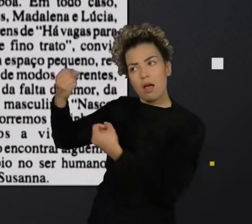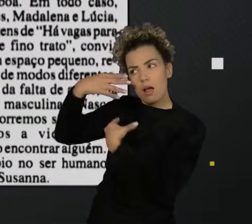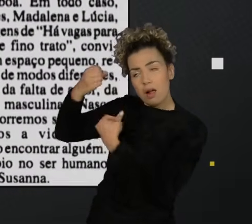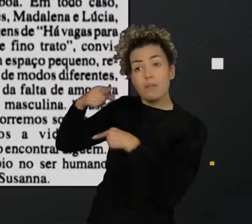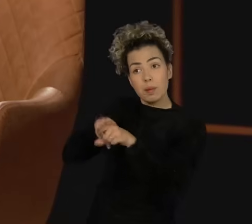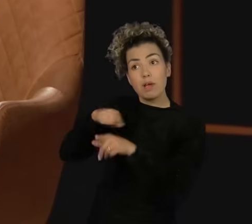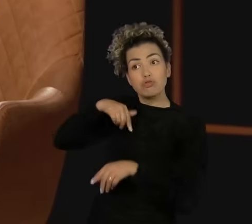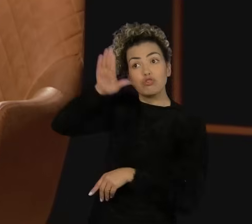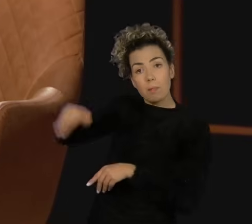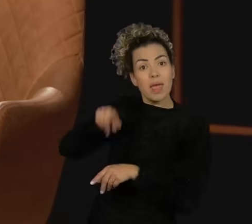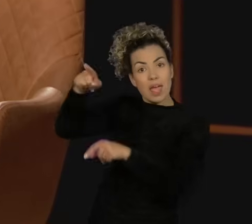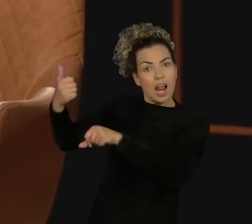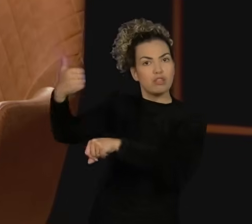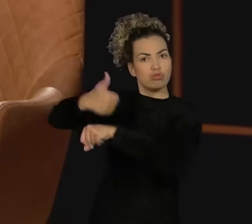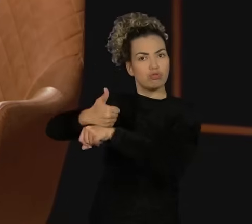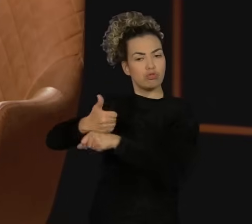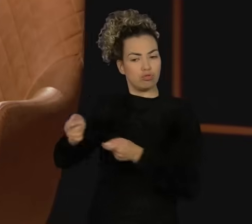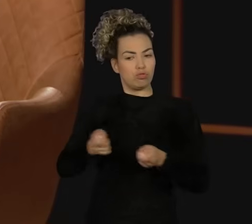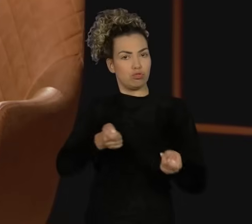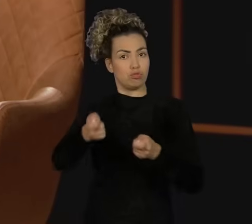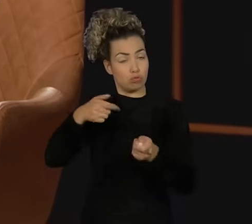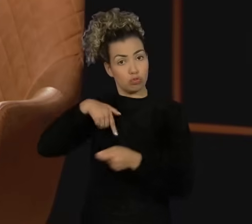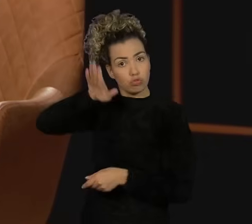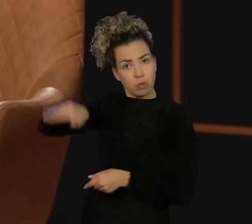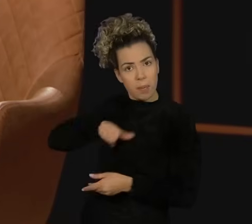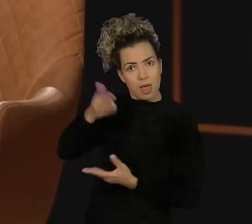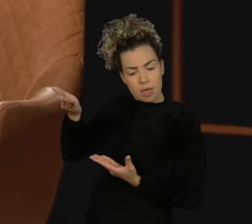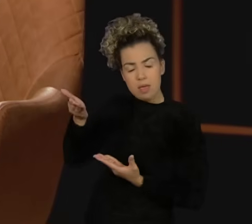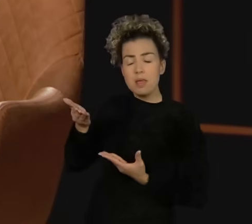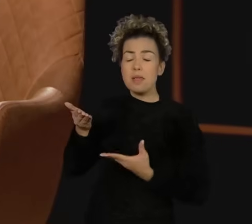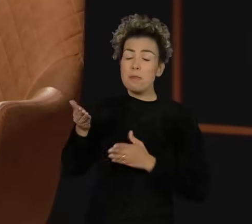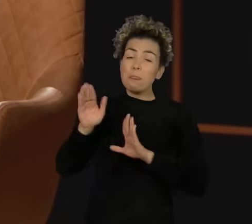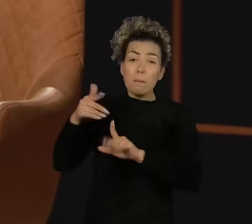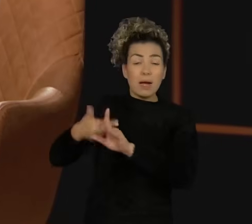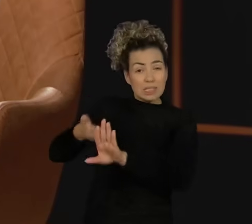naquele momento, para mim, foi uma necessidade um pouco de...